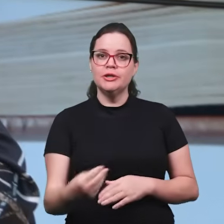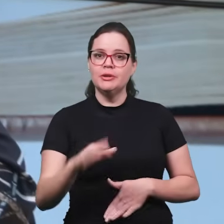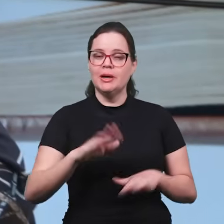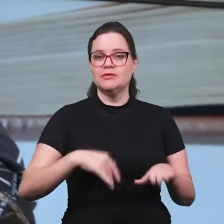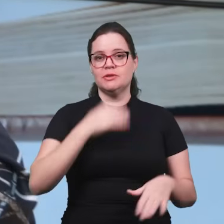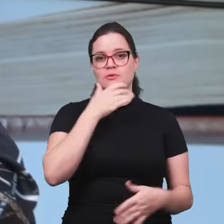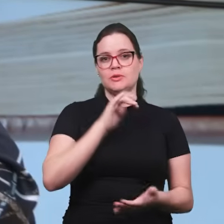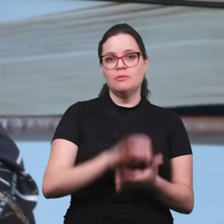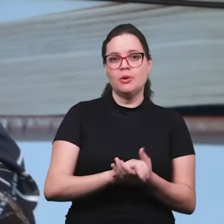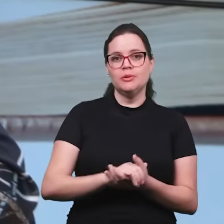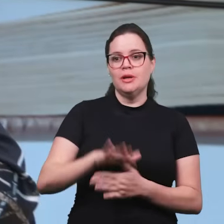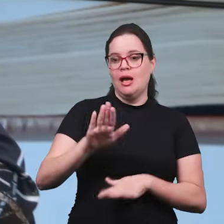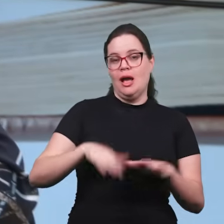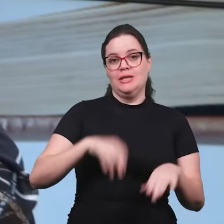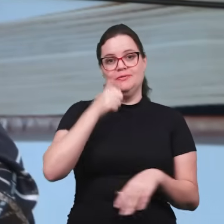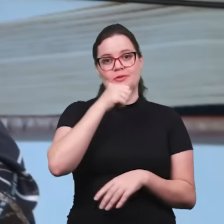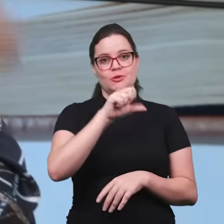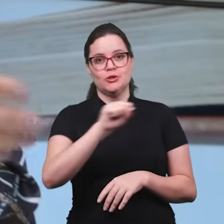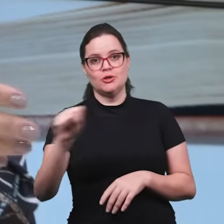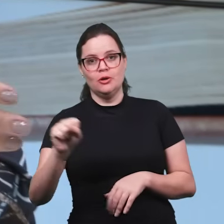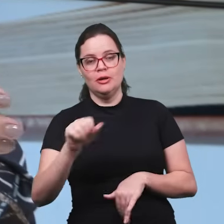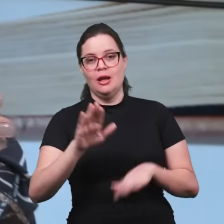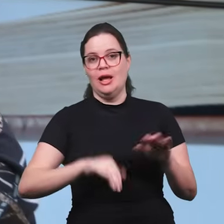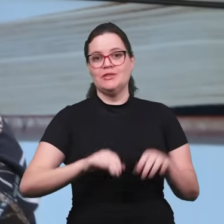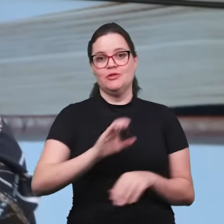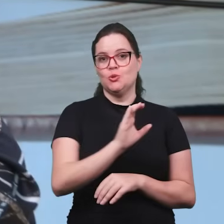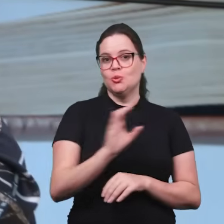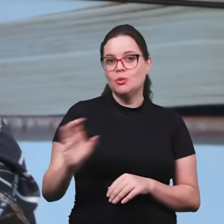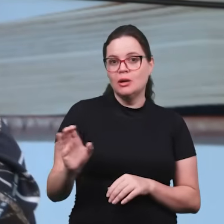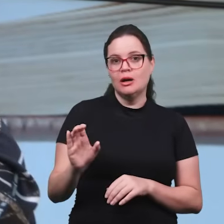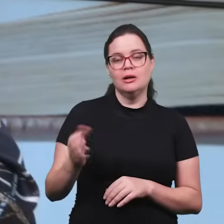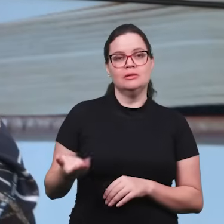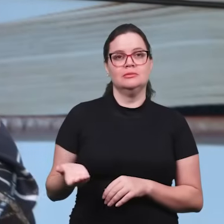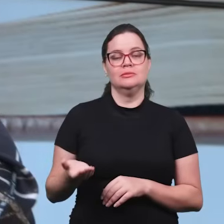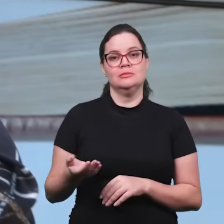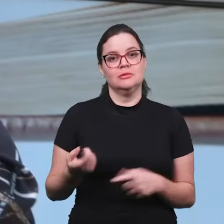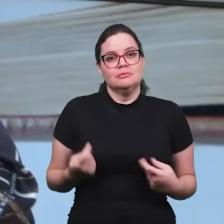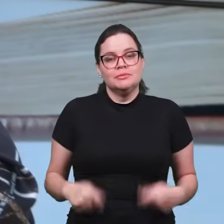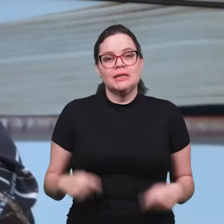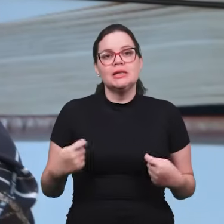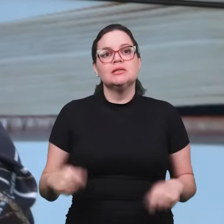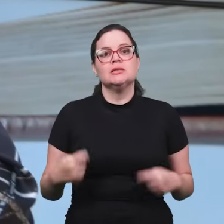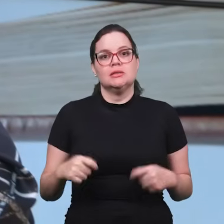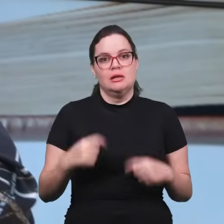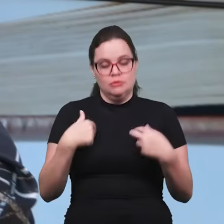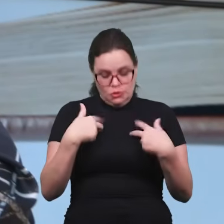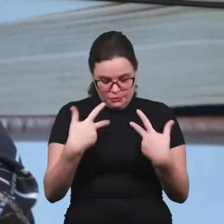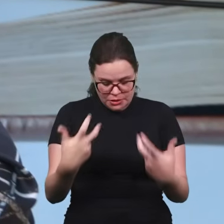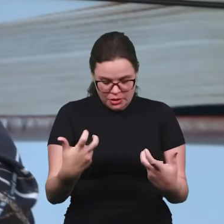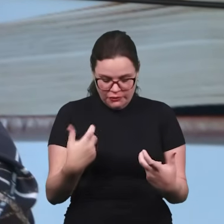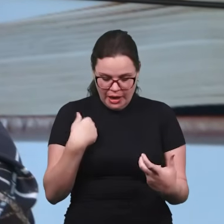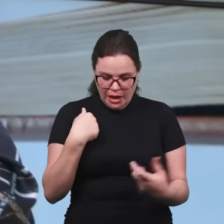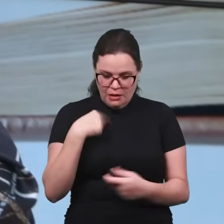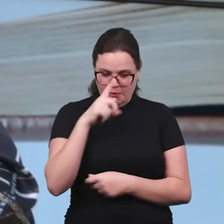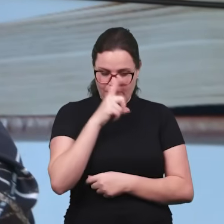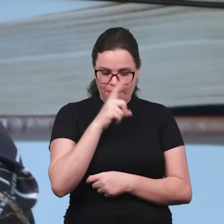com o marido, às vezes é com a sogra, às vezes é com o cunhado. Então, nós precisamos olhar para nós,